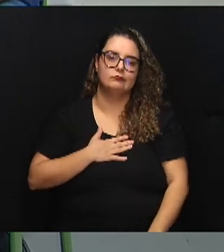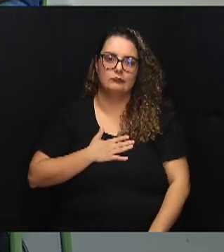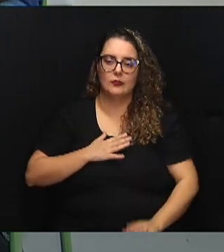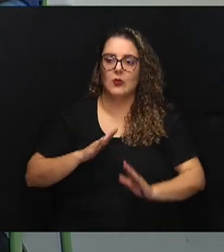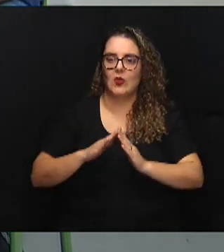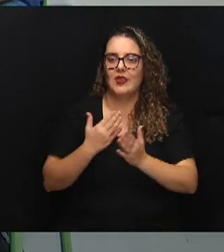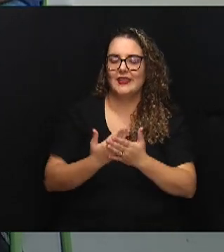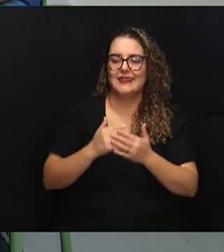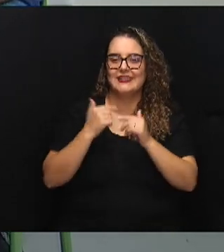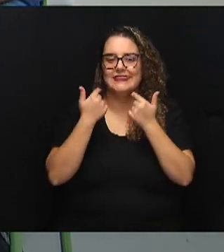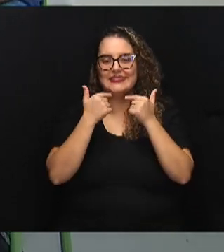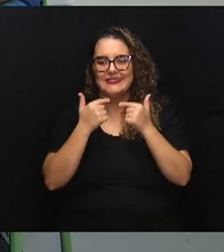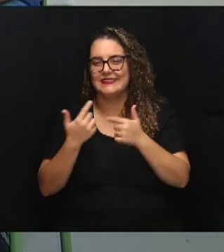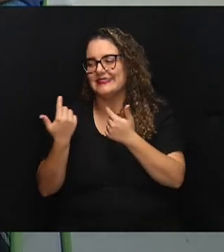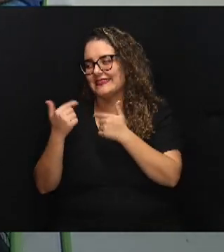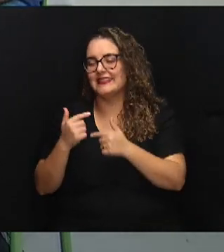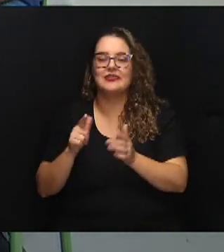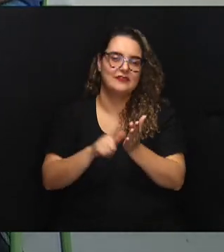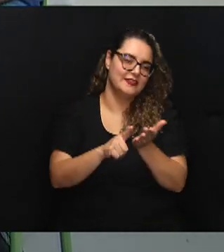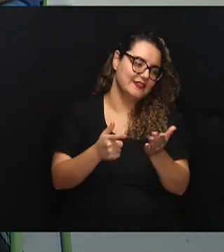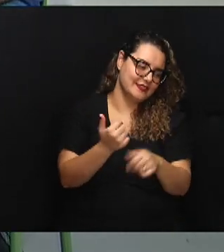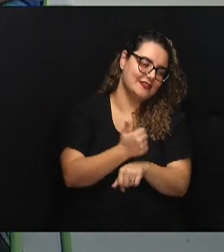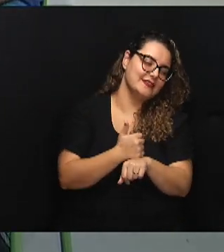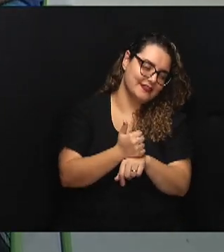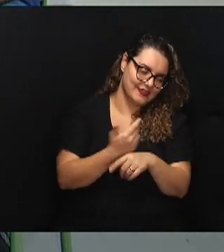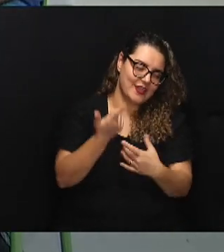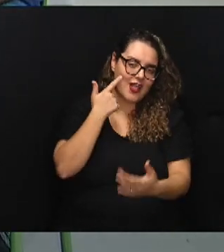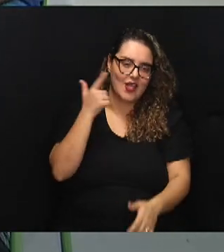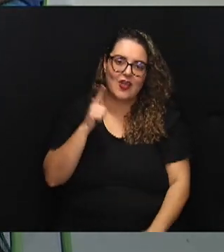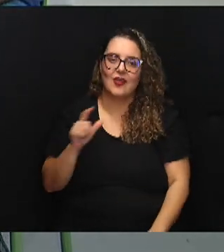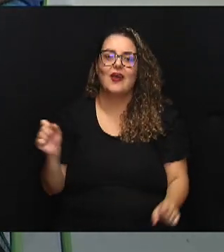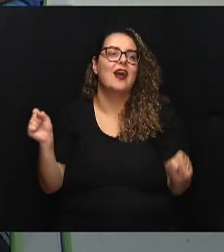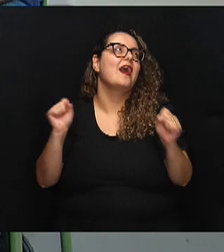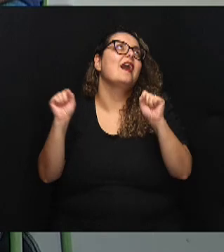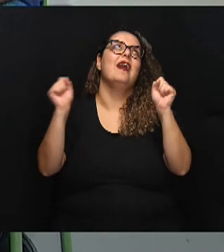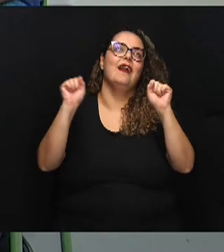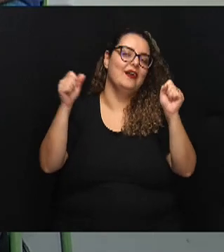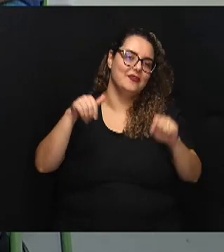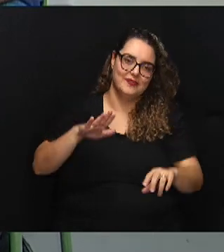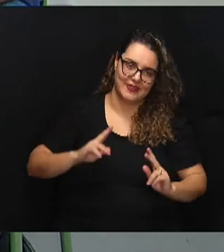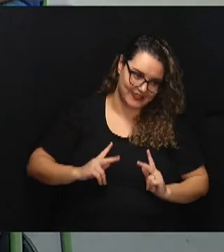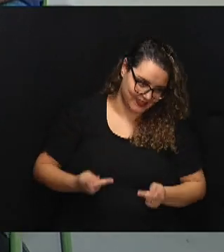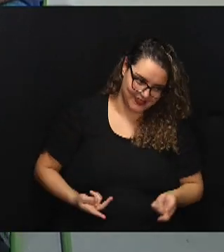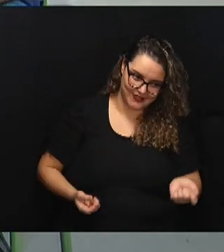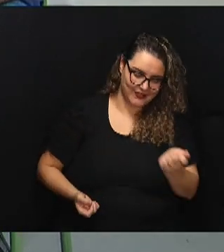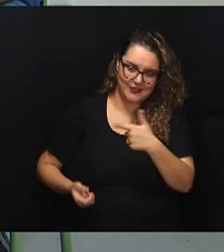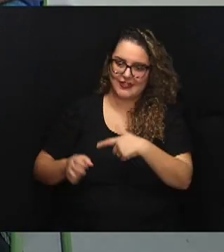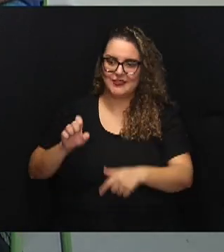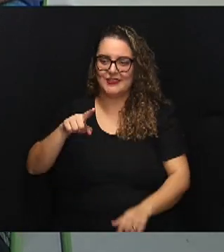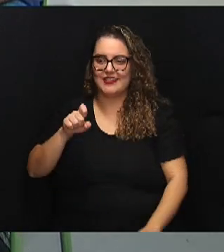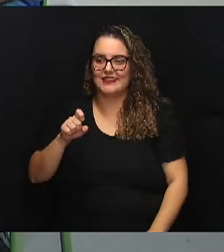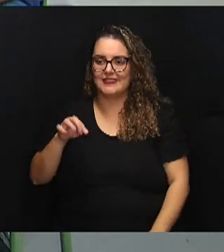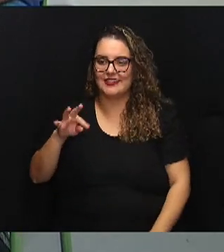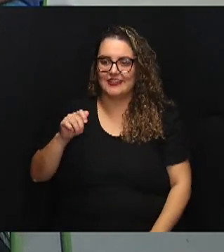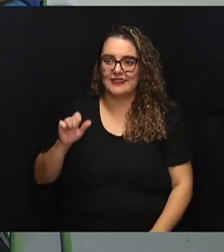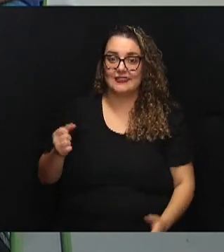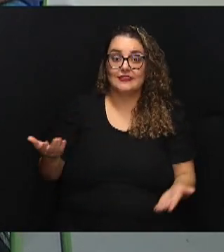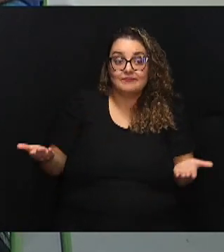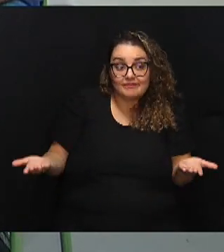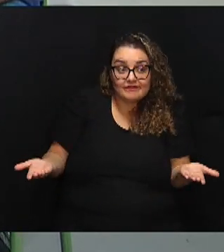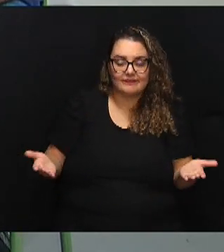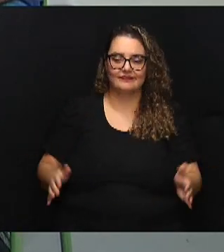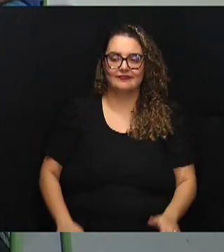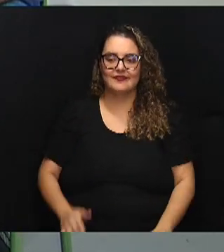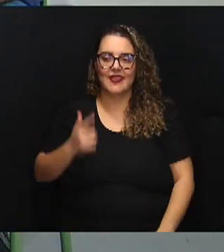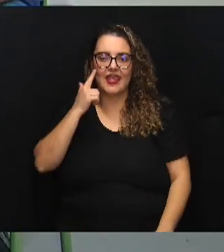viu, Sandro? Fiz jornalismo, evidentemente que gosto muito mais de humanas do que de exatas.